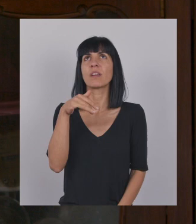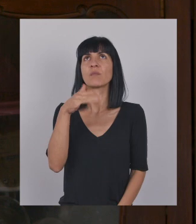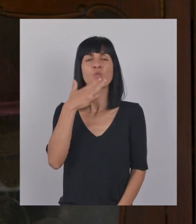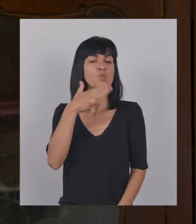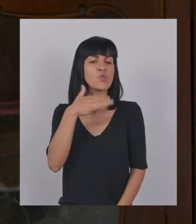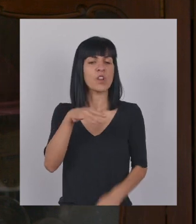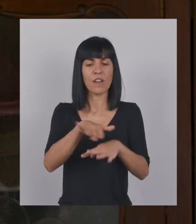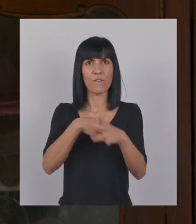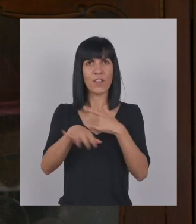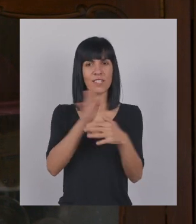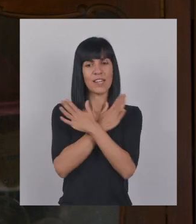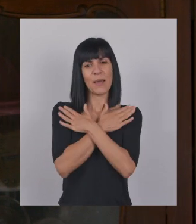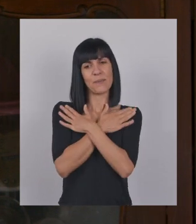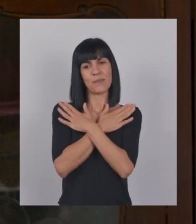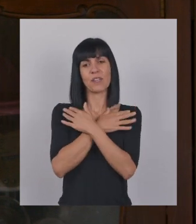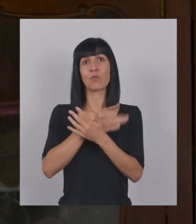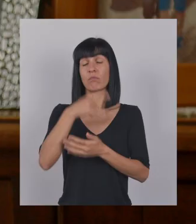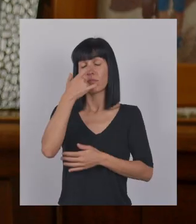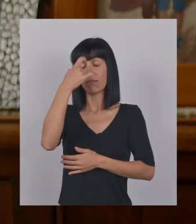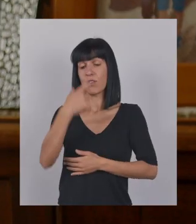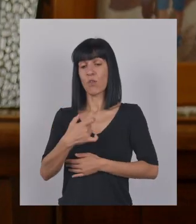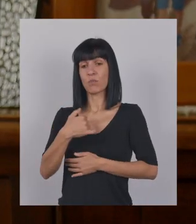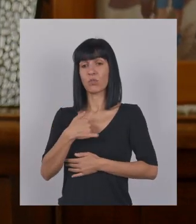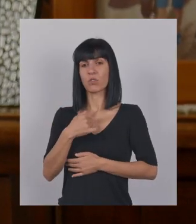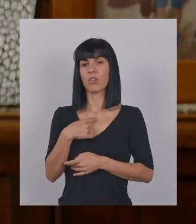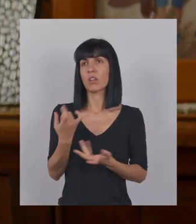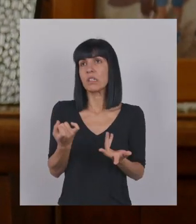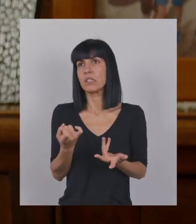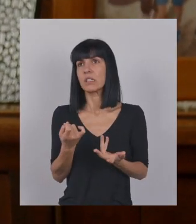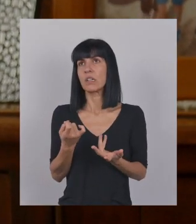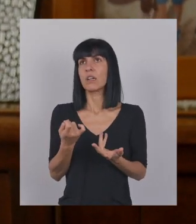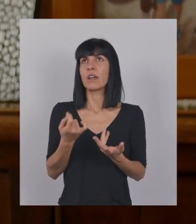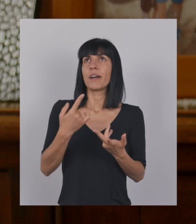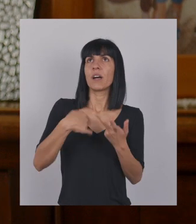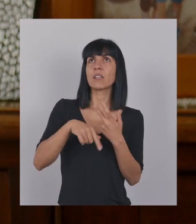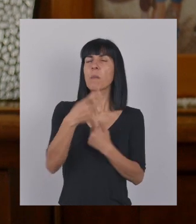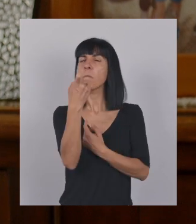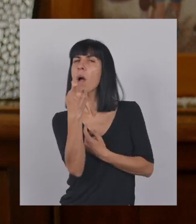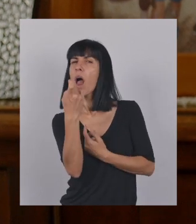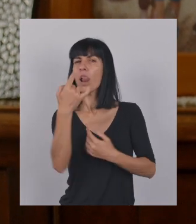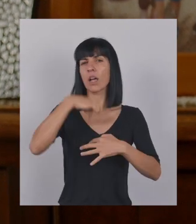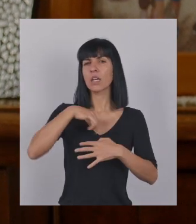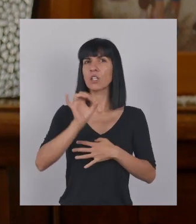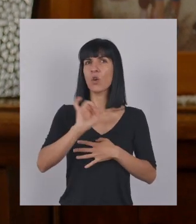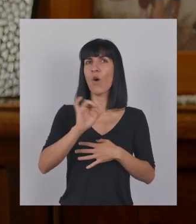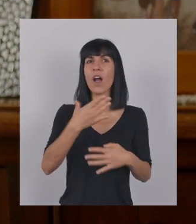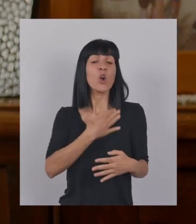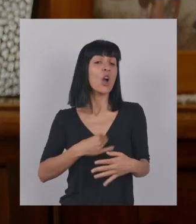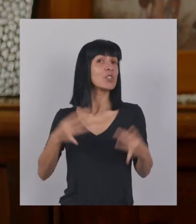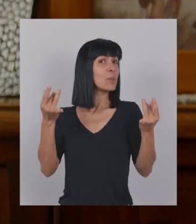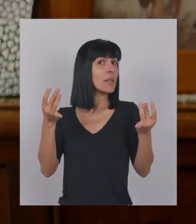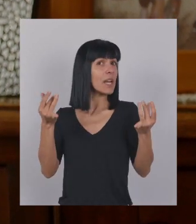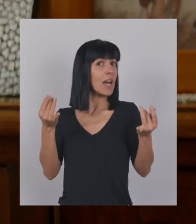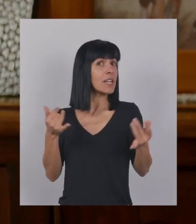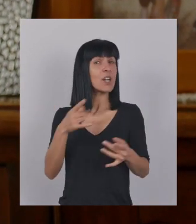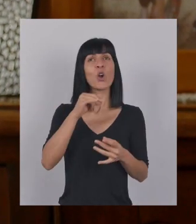fácil de fazer amizades e sou uma pessoa que não sou egoísta não sou maldosa Eu gosto